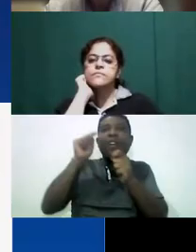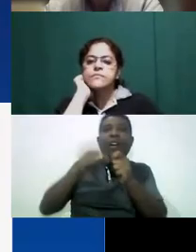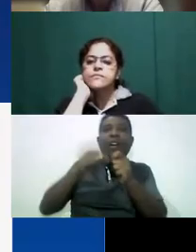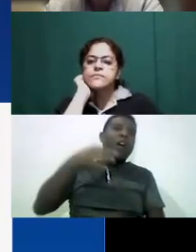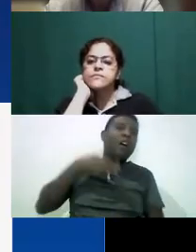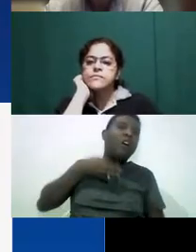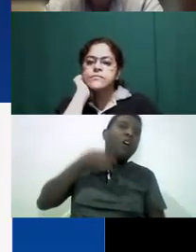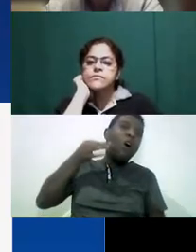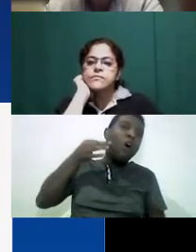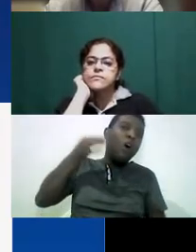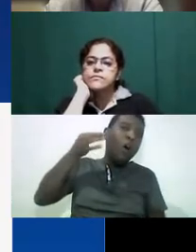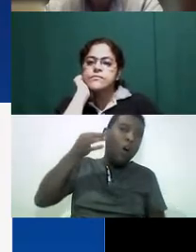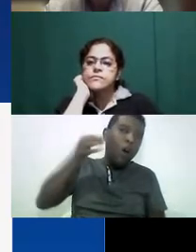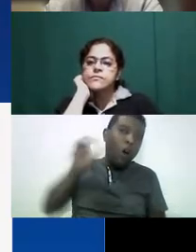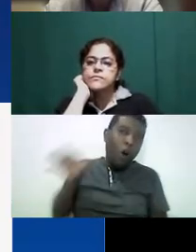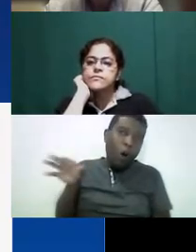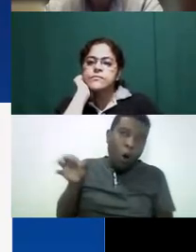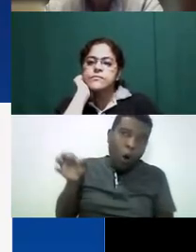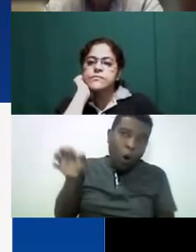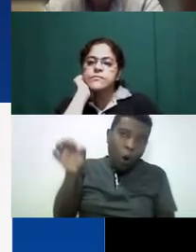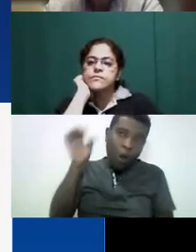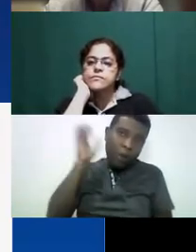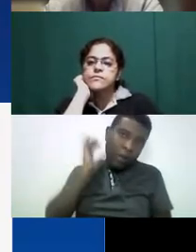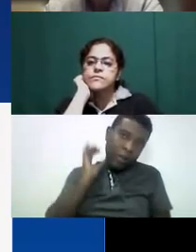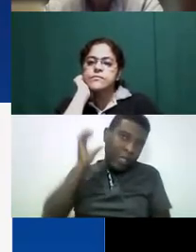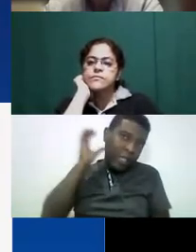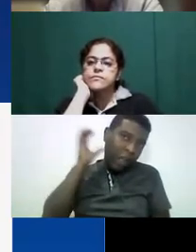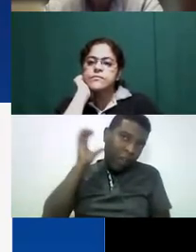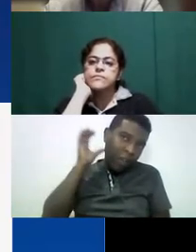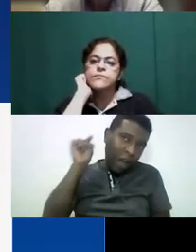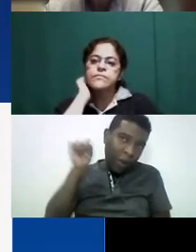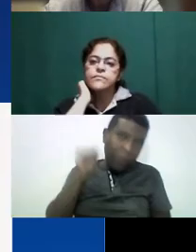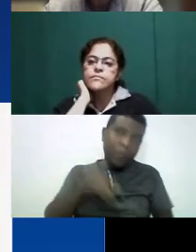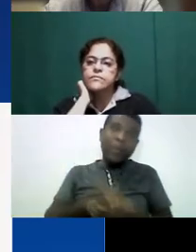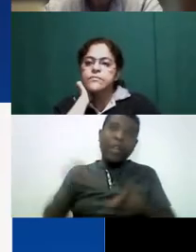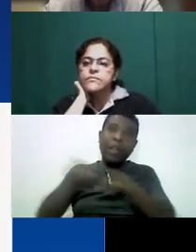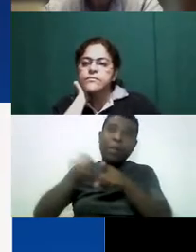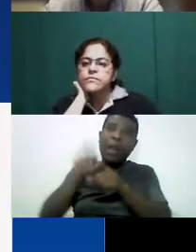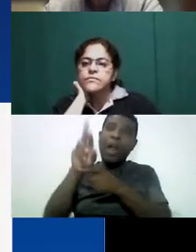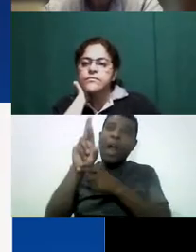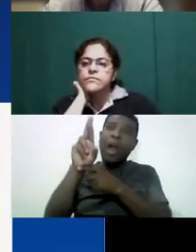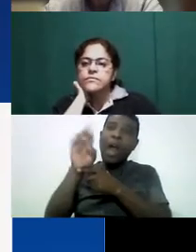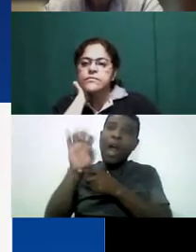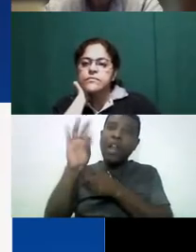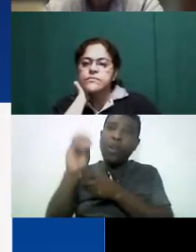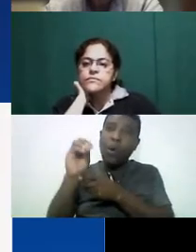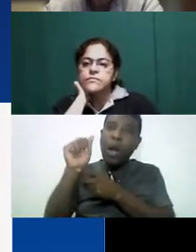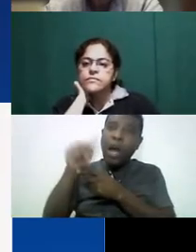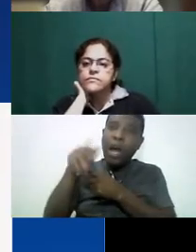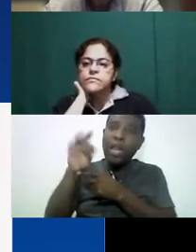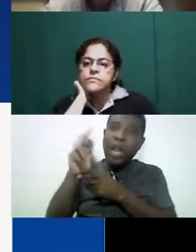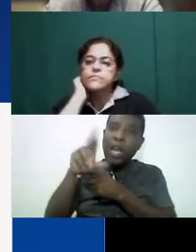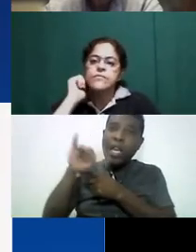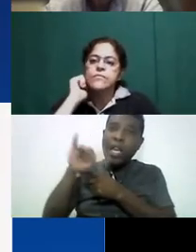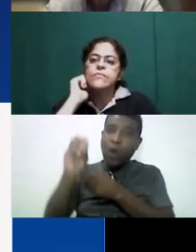flexores. E da cervical alta, eu tenho o reto anterior e o reto lateral. Reto anterior e o reto lateral. São o